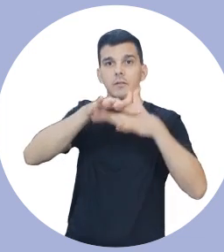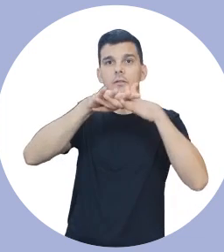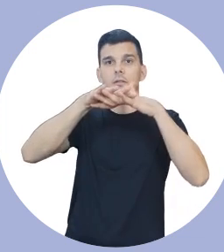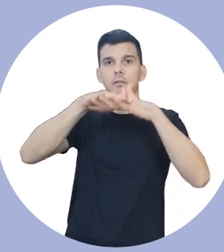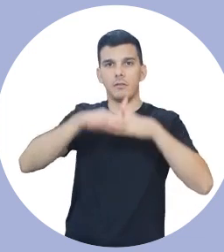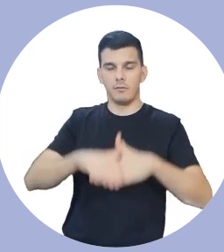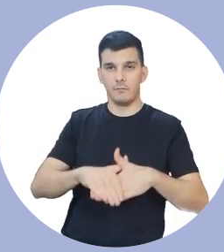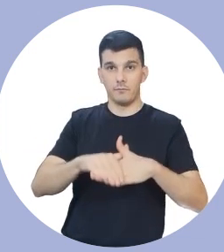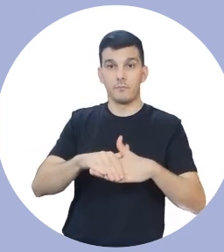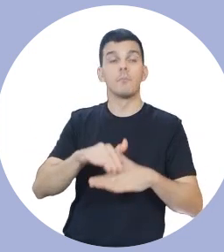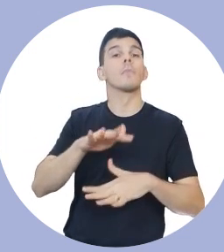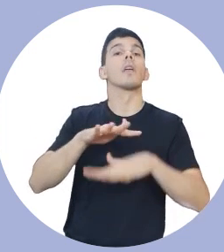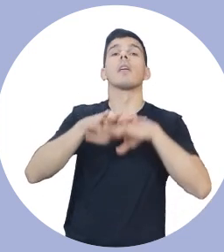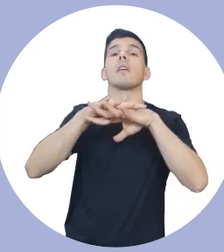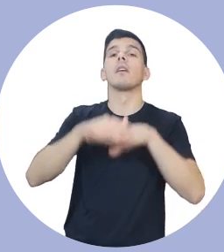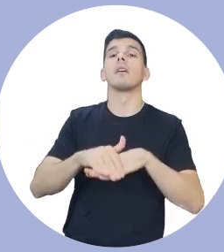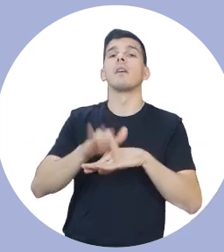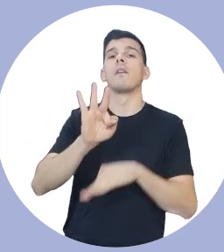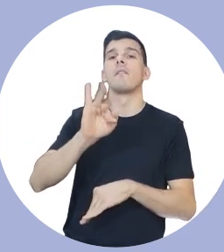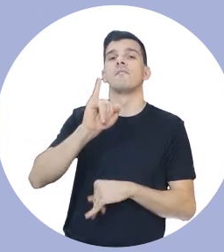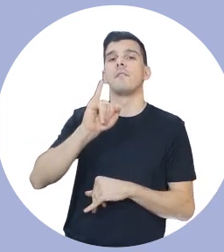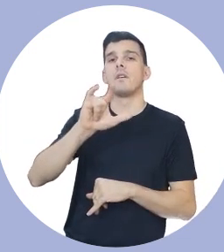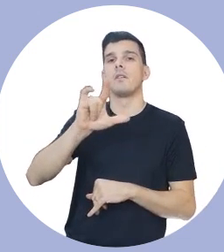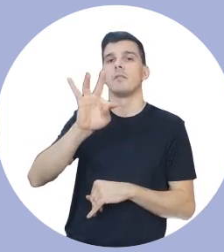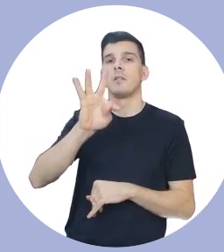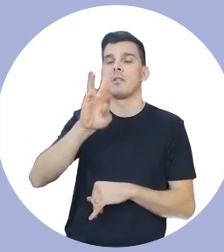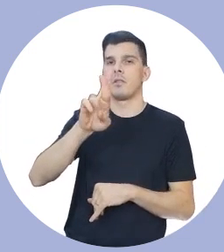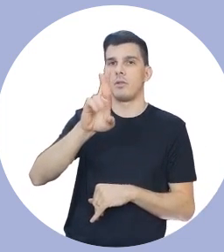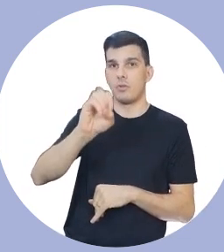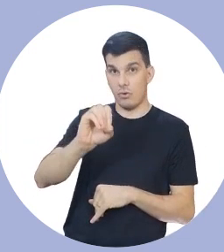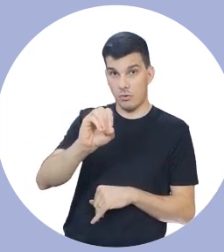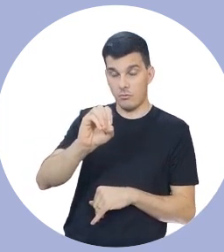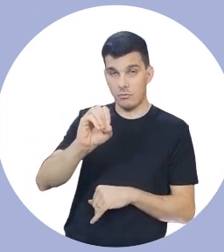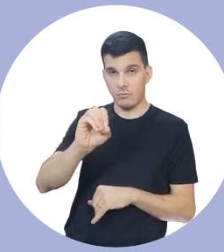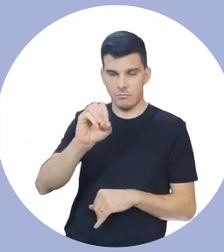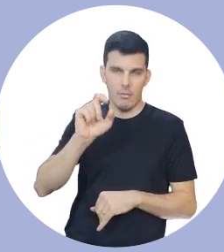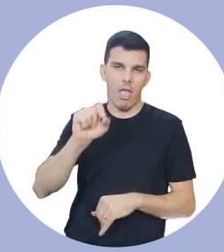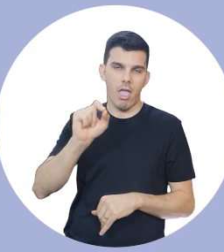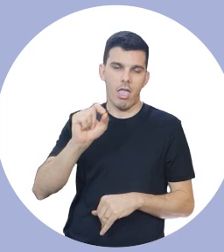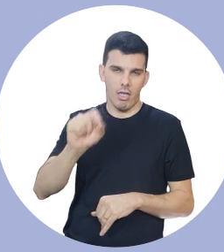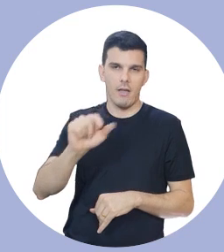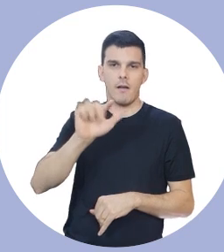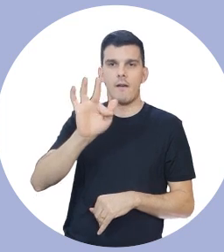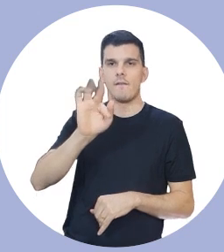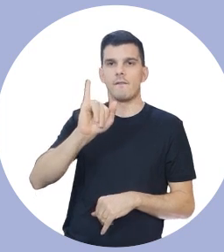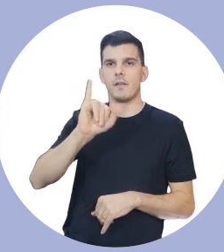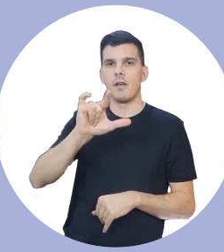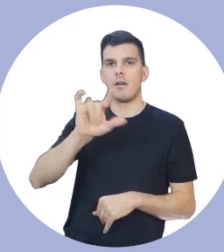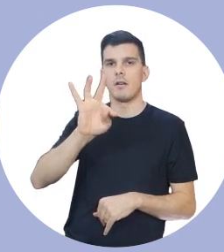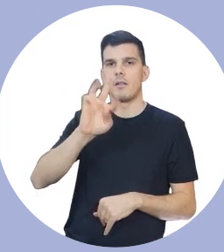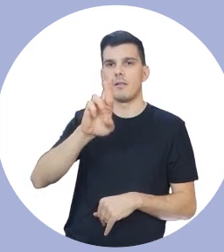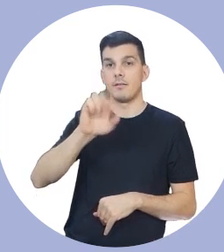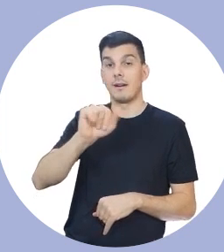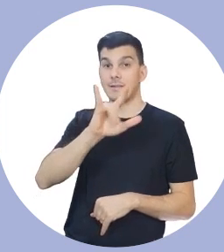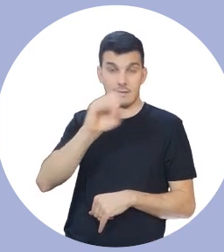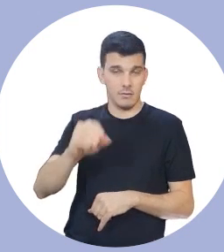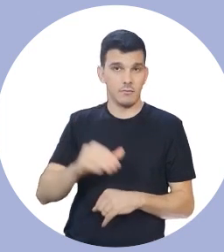esmagamento é passado por filtros. Filtros, você está associado à filtração neste composto.